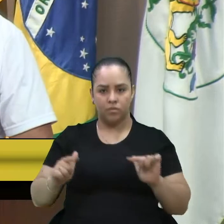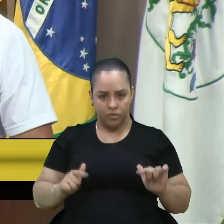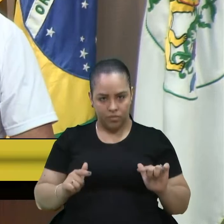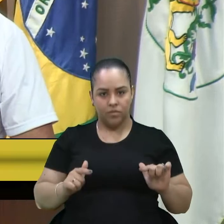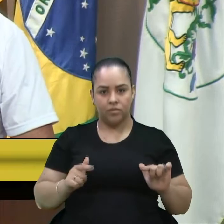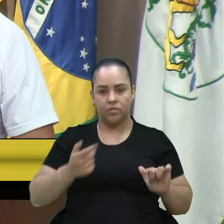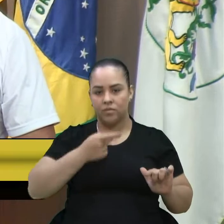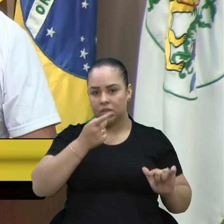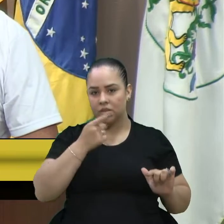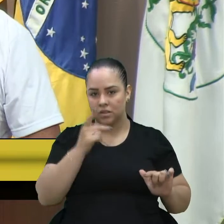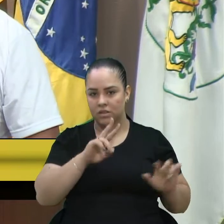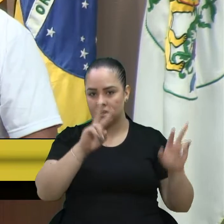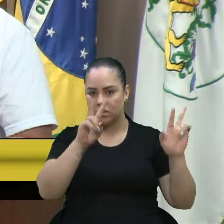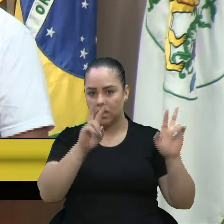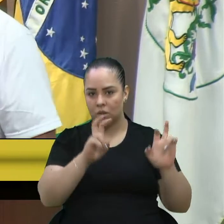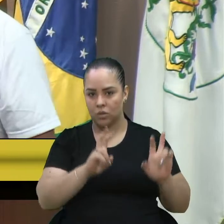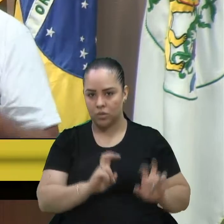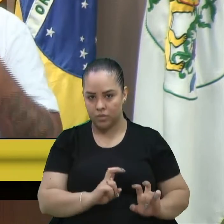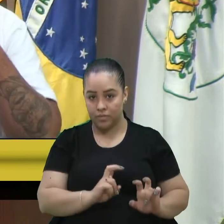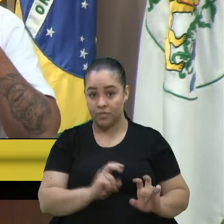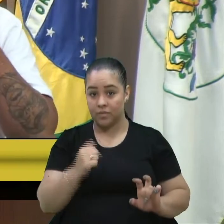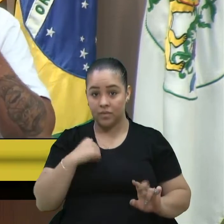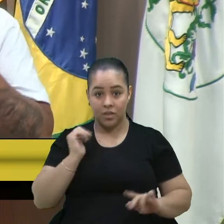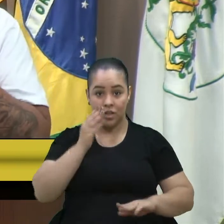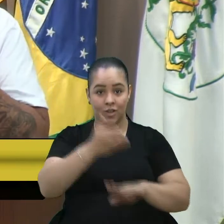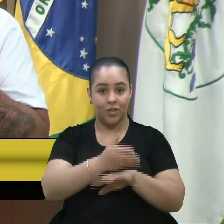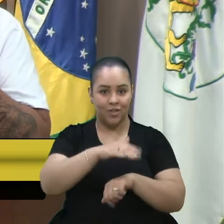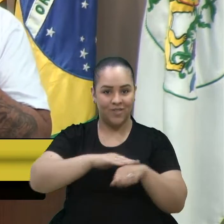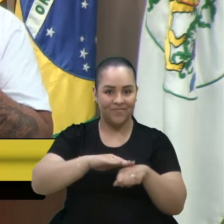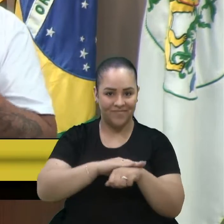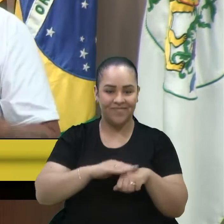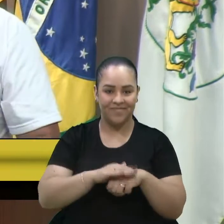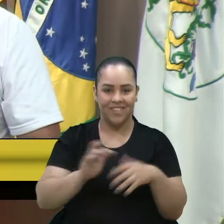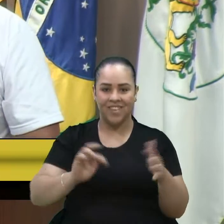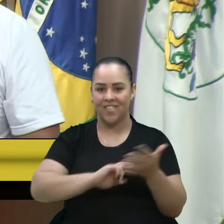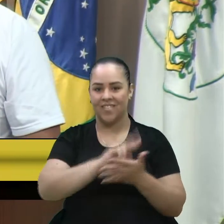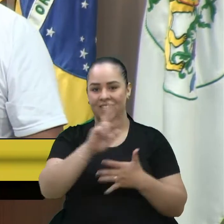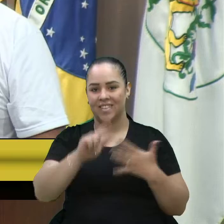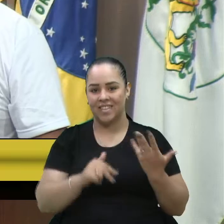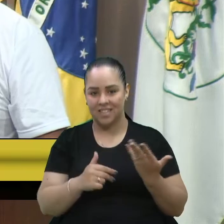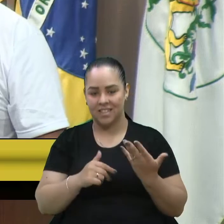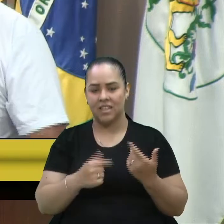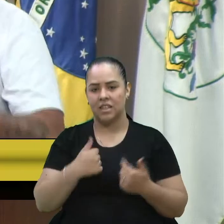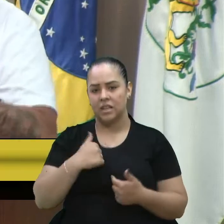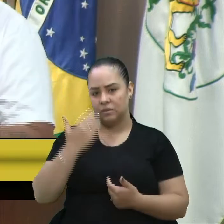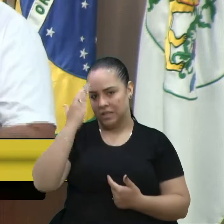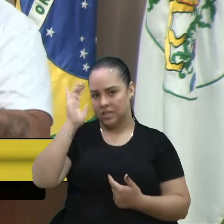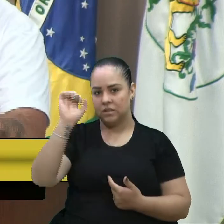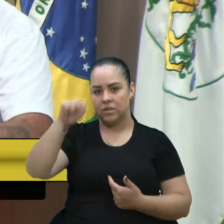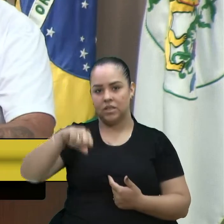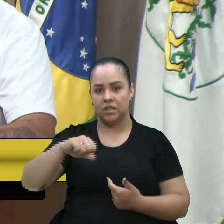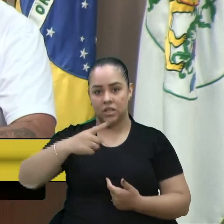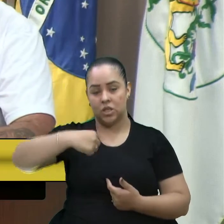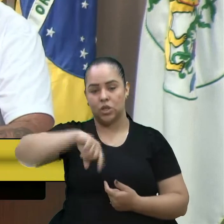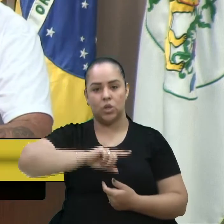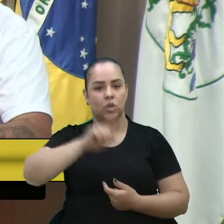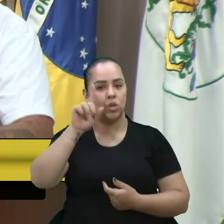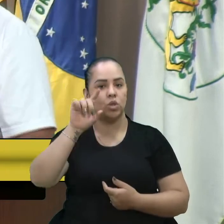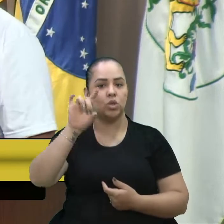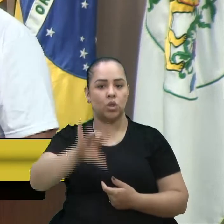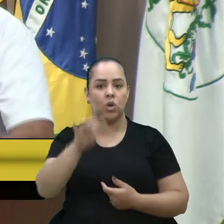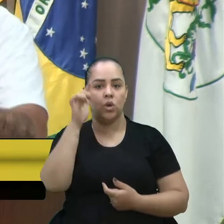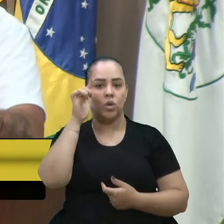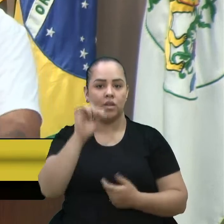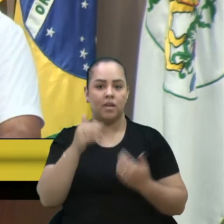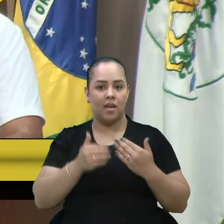sobre esse tema, né? Aqui a gente conversou várias vezes, e eu entendo que nós só avançaremos, e